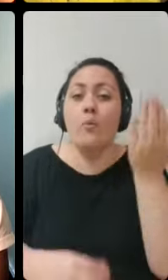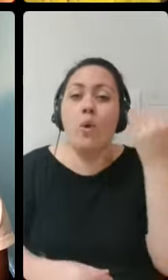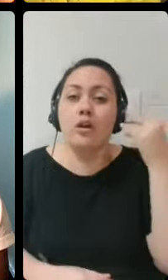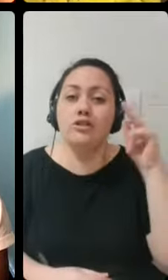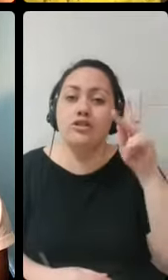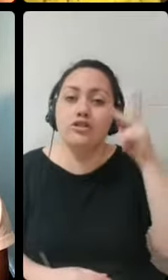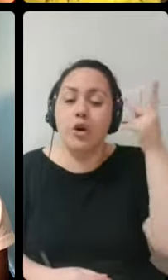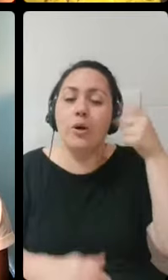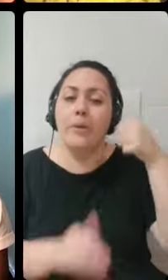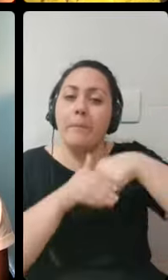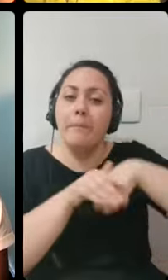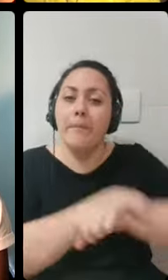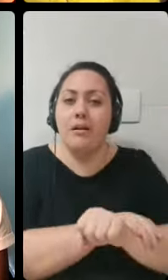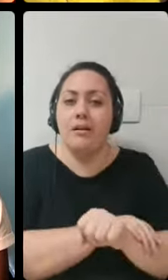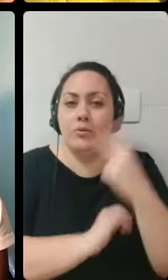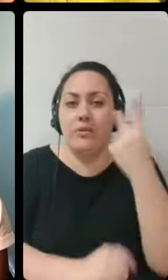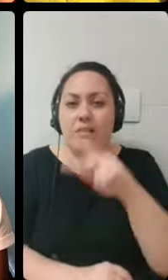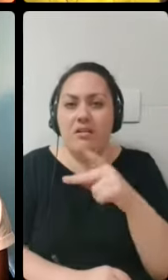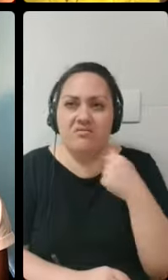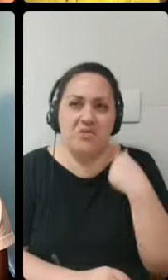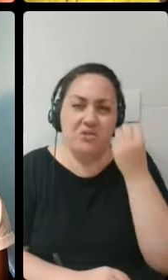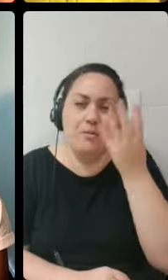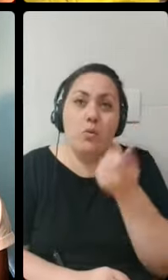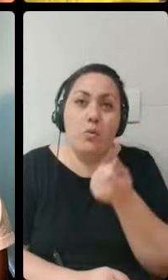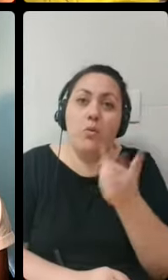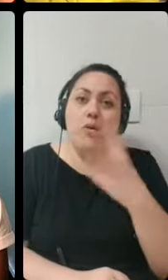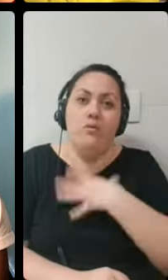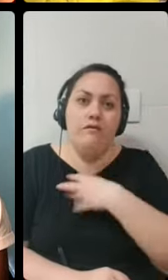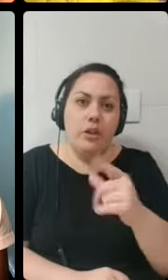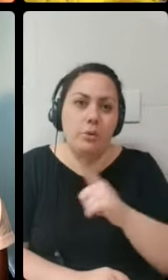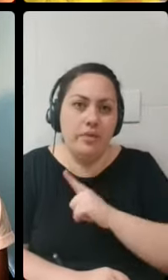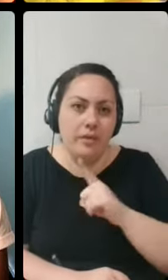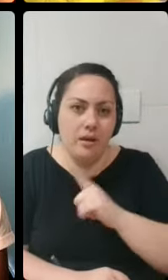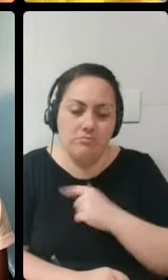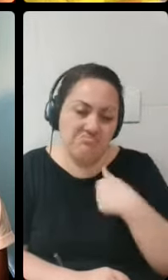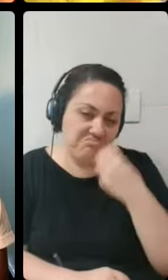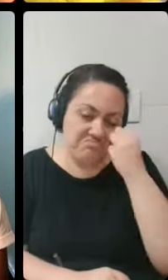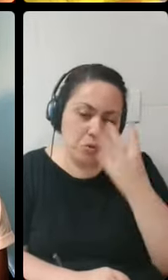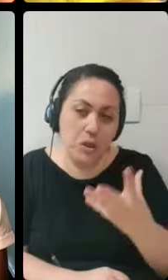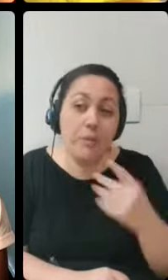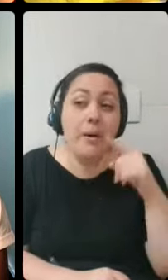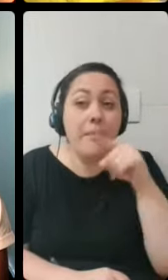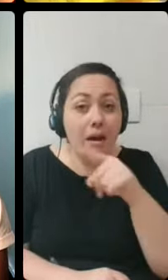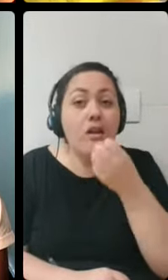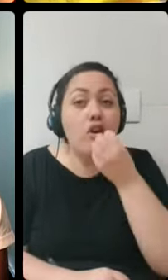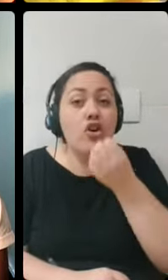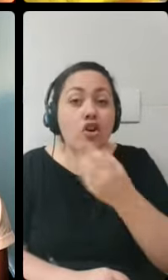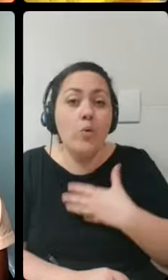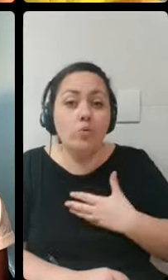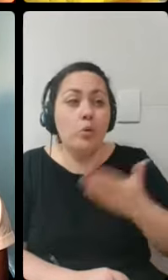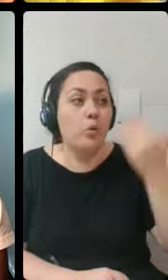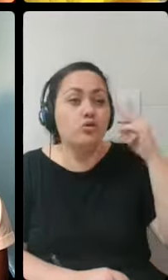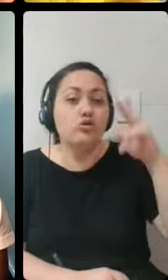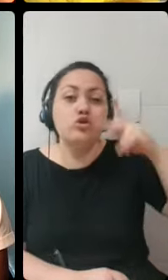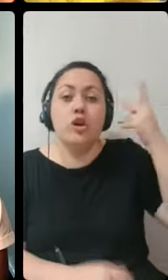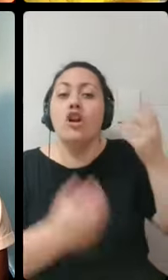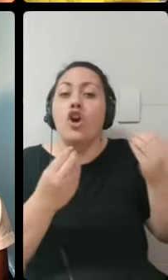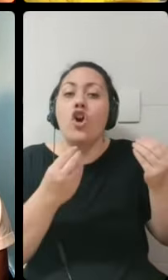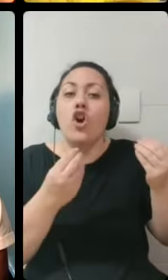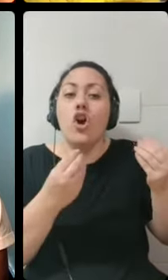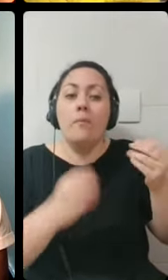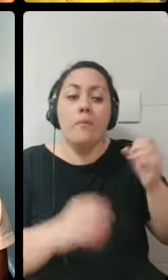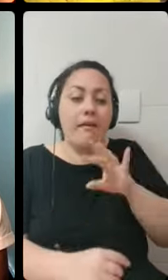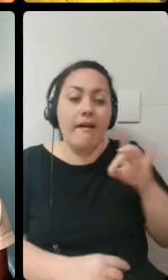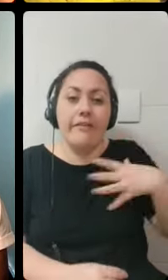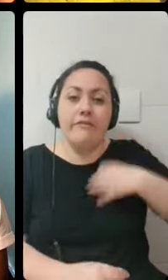vou lembrar exatamente quantos filhos ela teve, não vou lembrar muito das histórias, assim, mas eu digo que foi algo que ela... Muitos partos ela